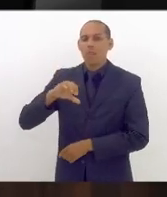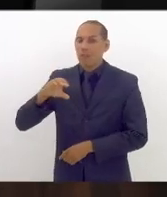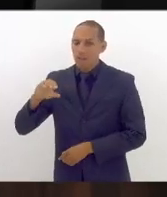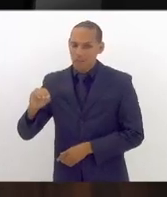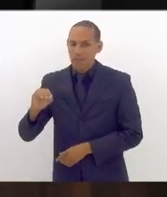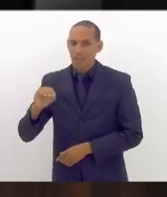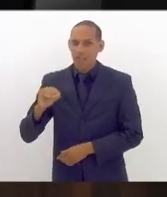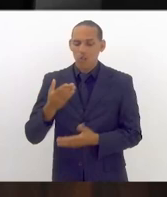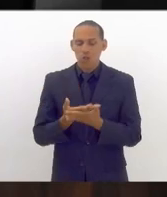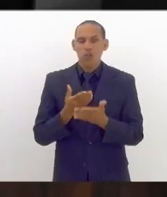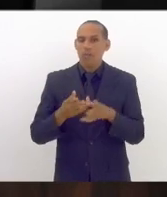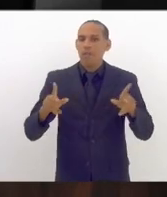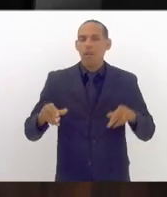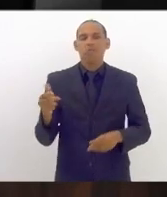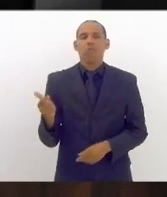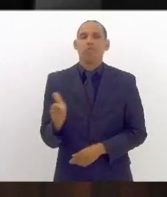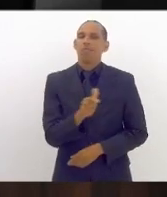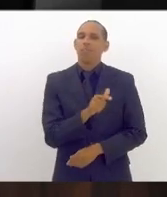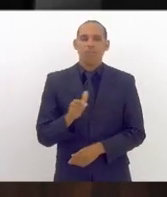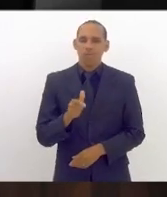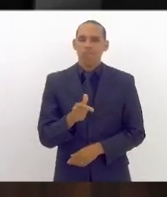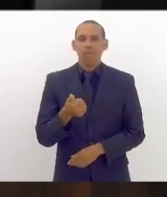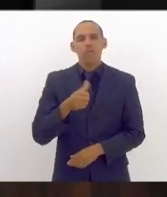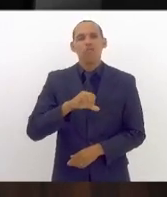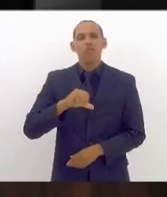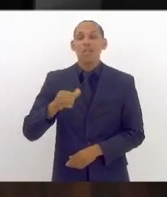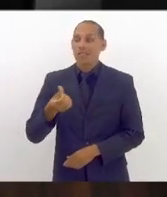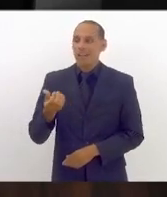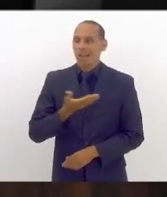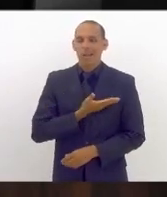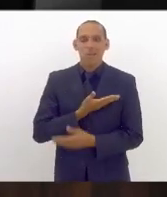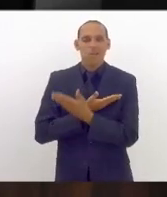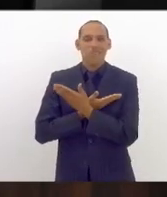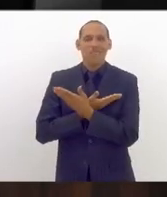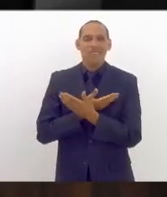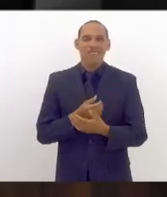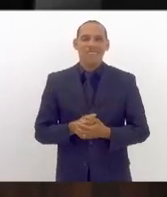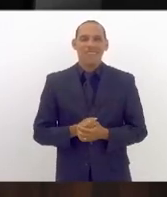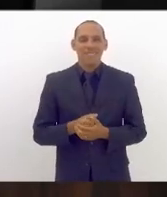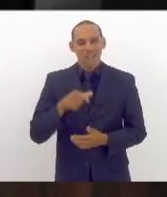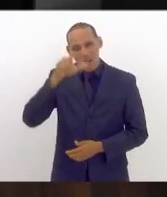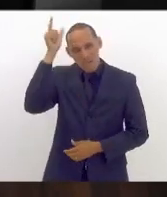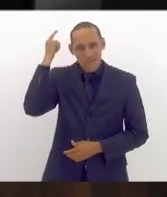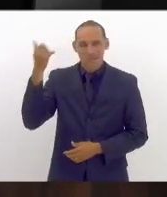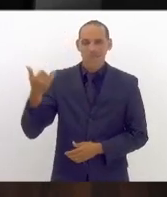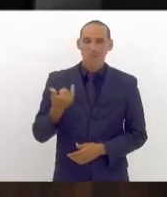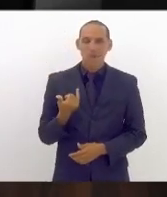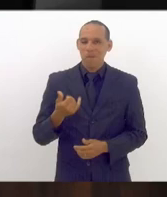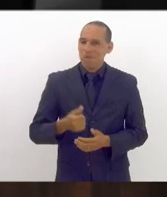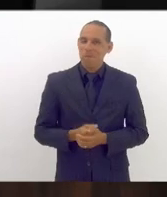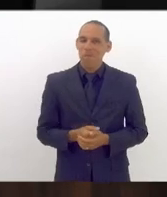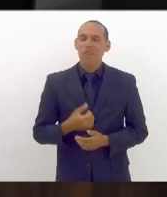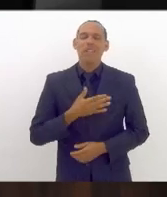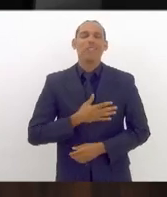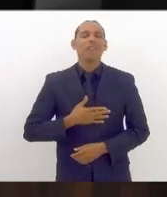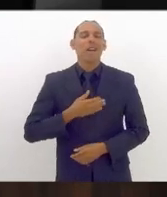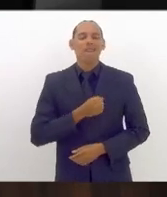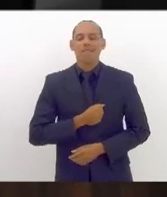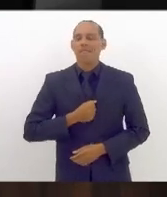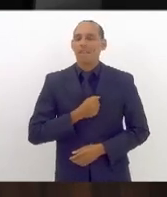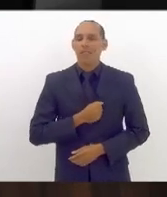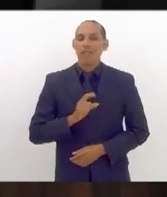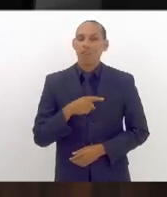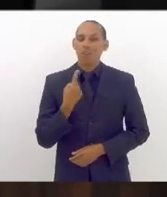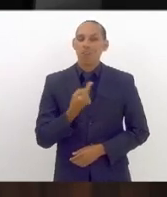desse 96 diz aqui o nosso amigo Luiz Paulo é com muita satisfação que estamos